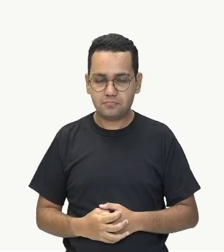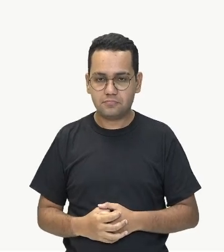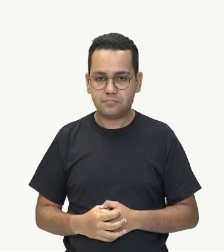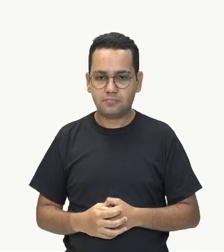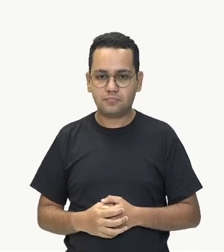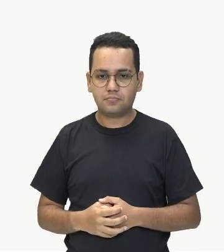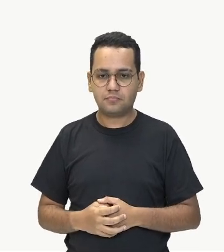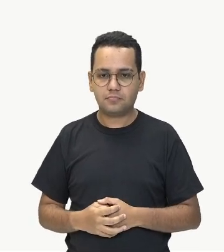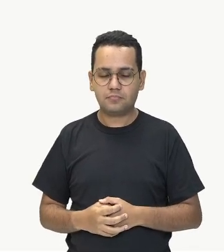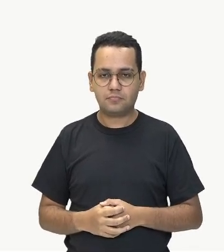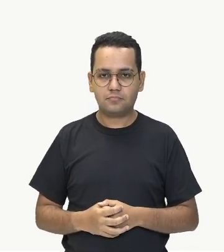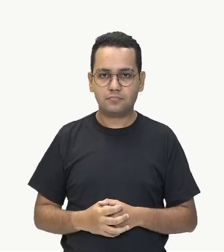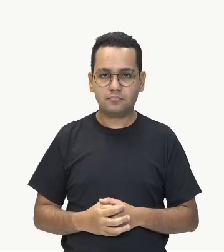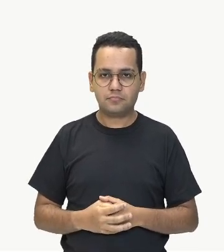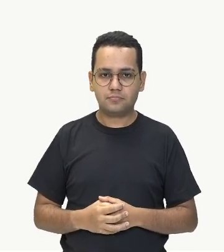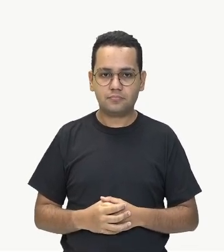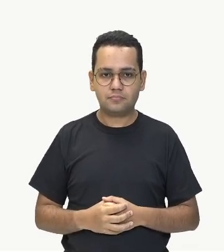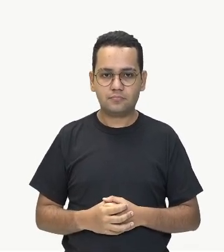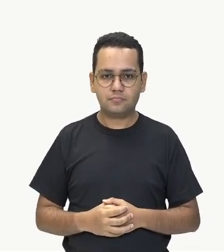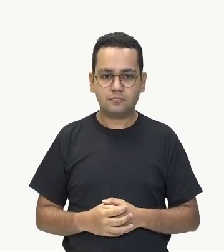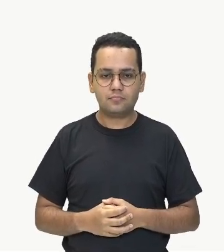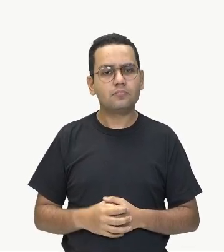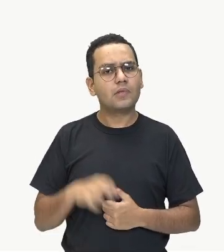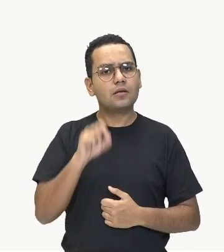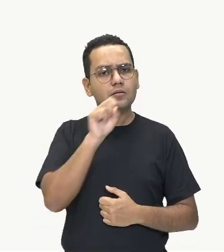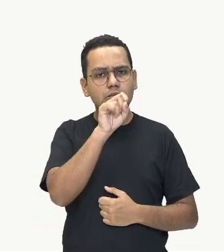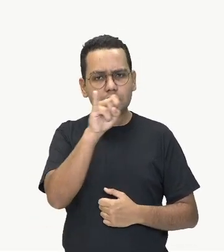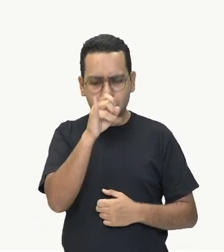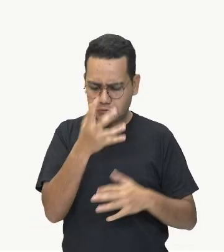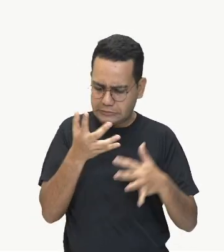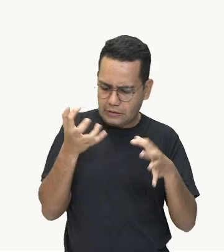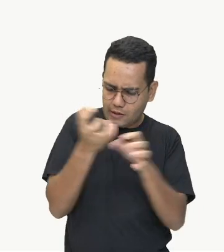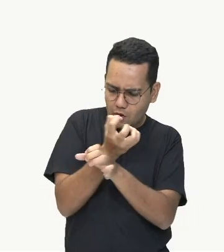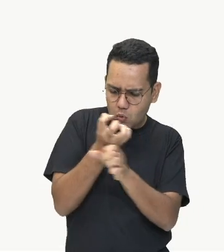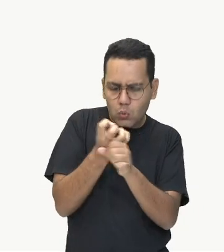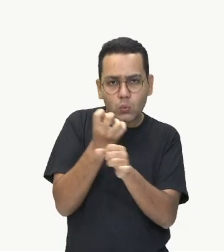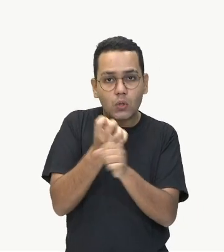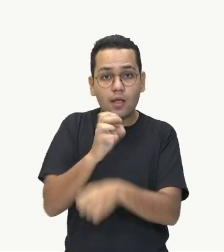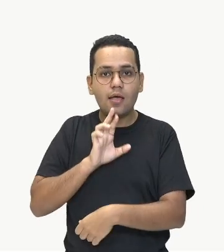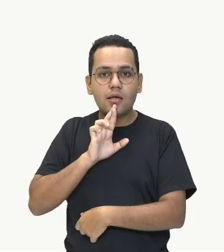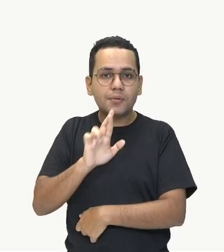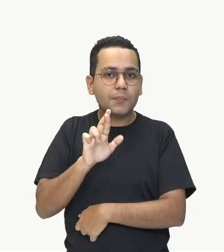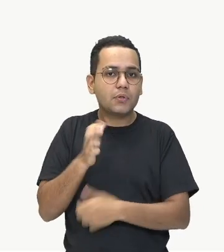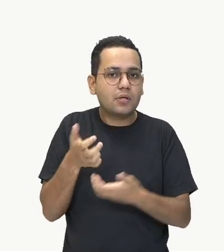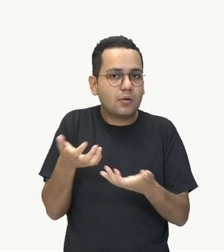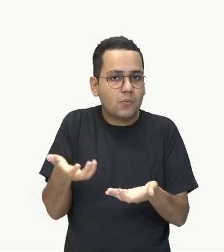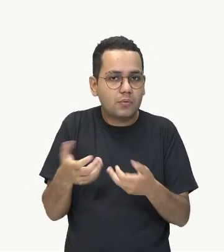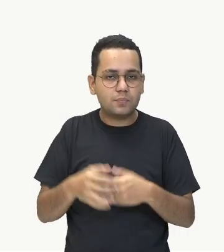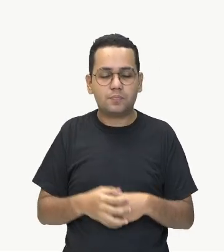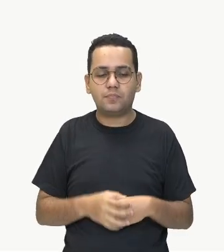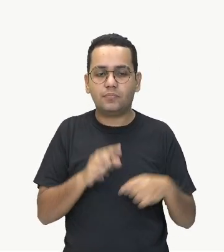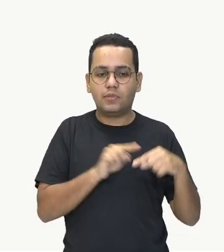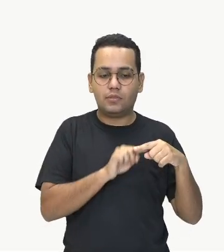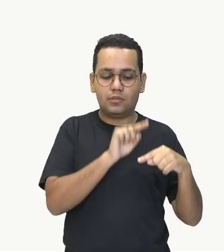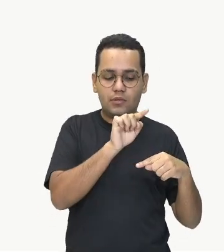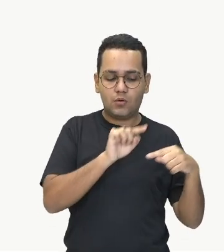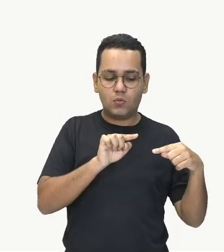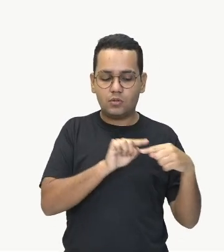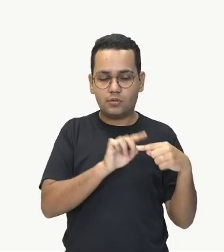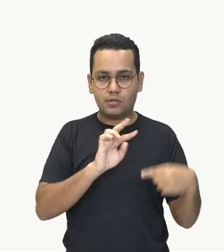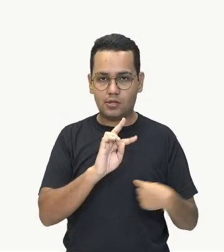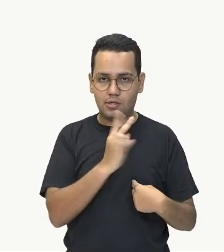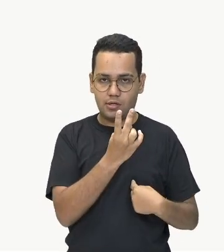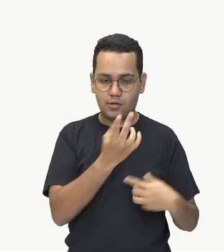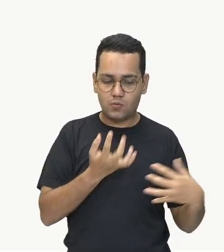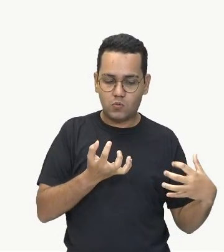né então você resolvendo essa matemática O que que a gente vai ter que o delta h é